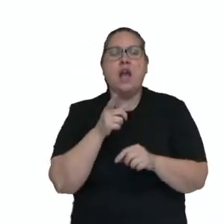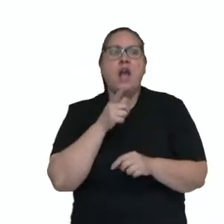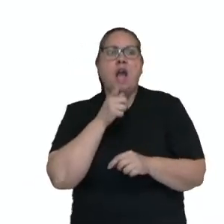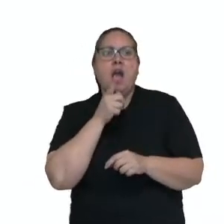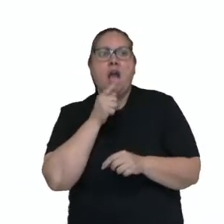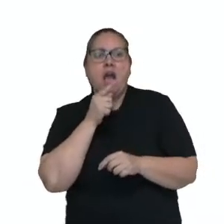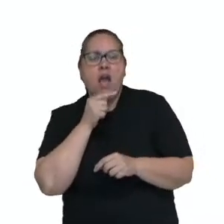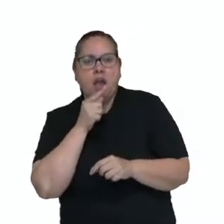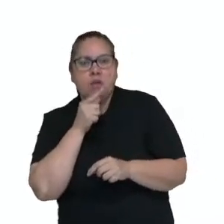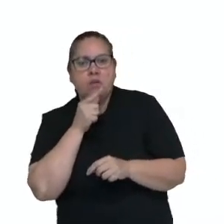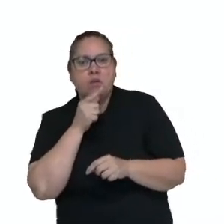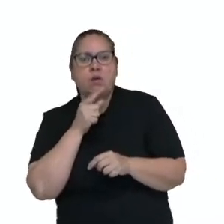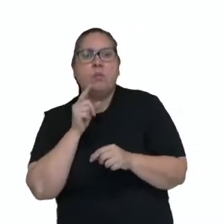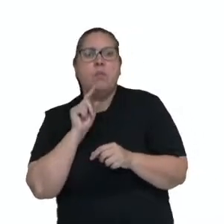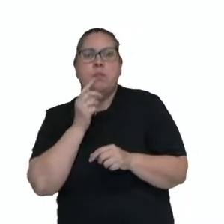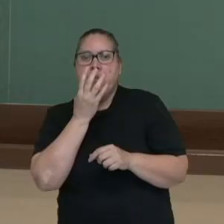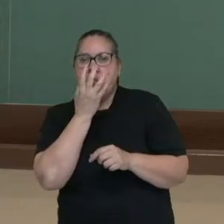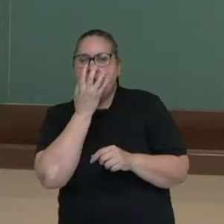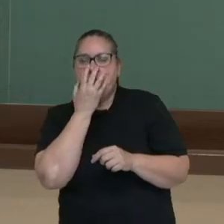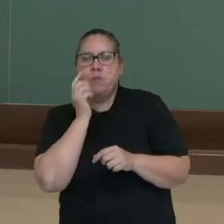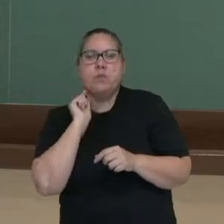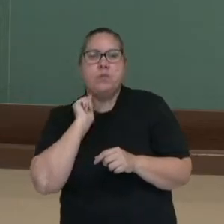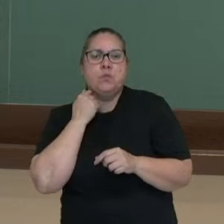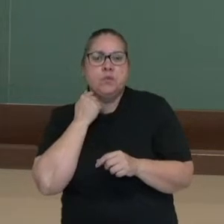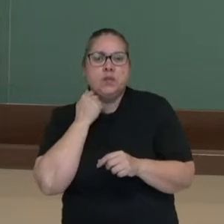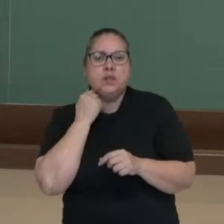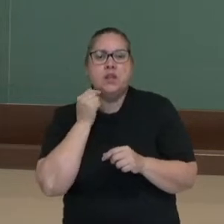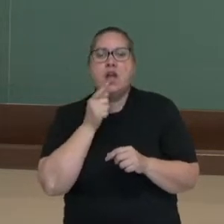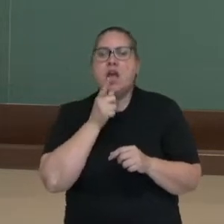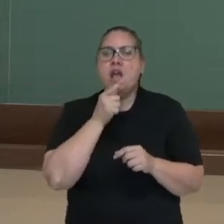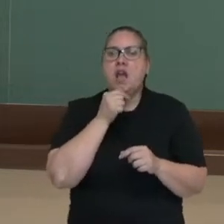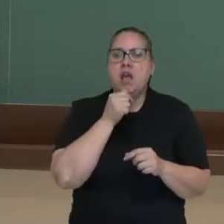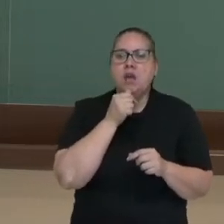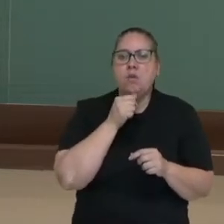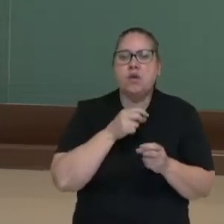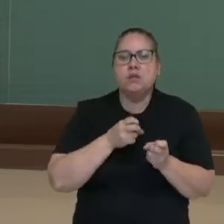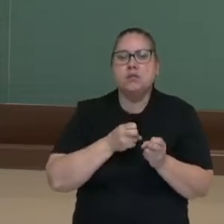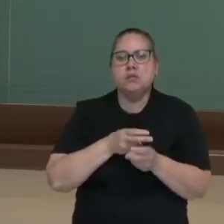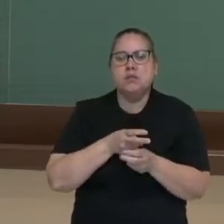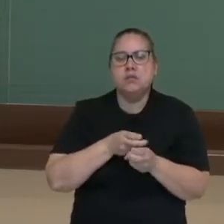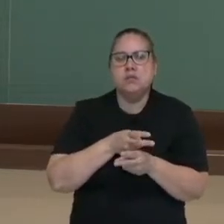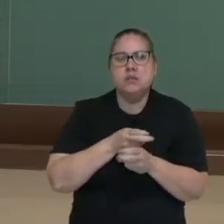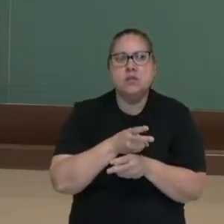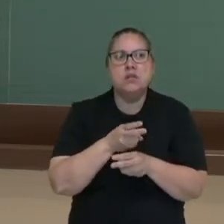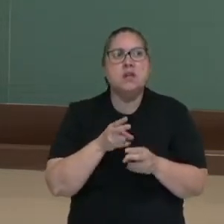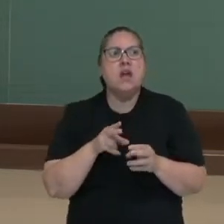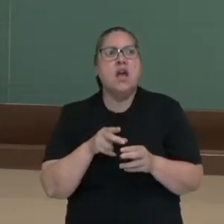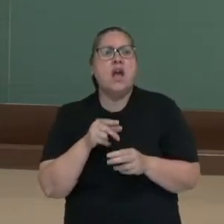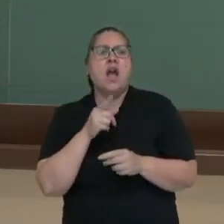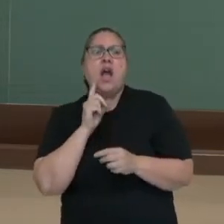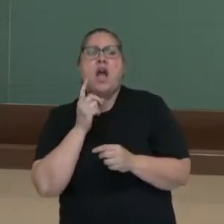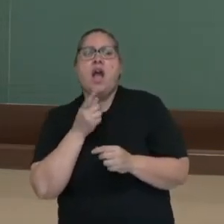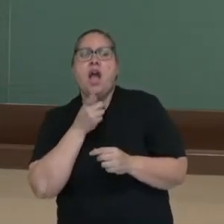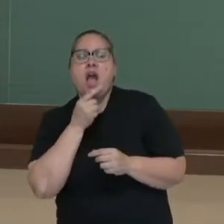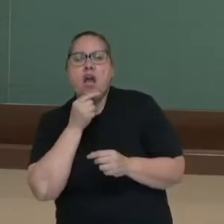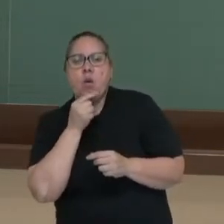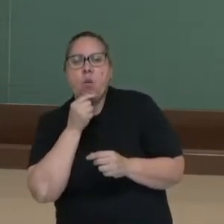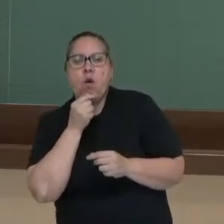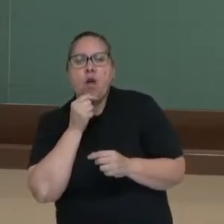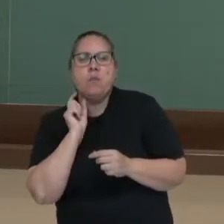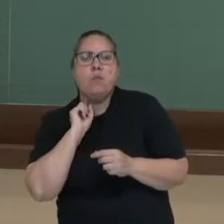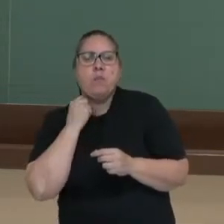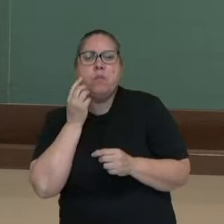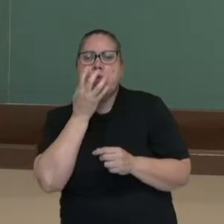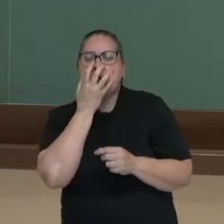águas contaminadas? Qual é a diferença básica quando eu digo água poluída ou quando eu digo